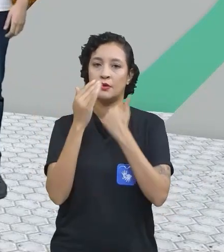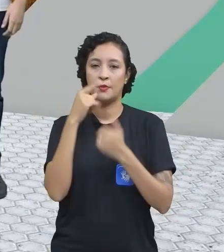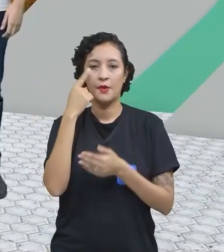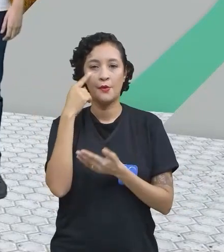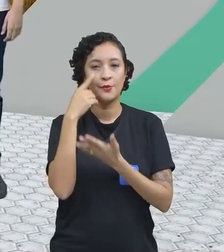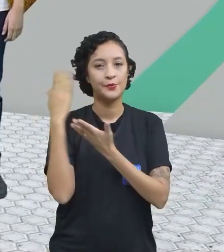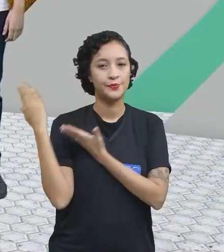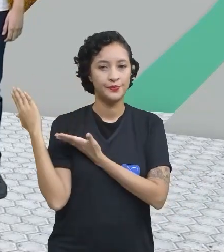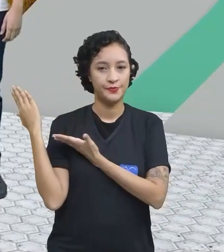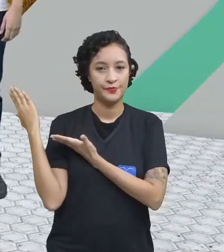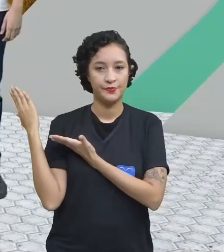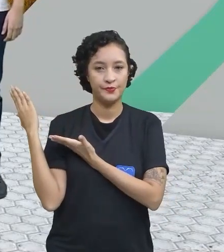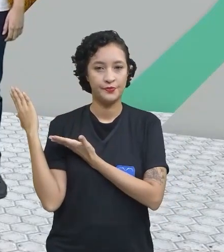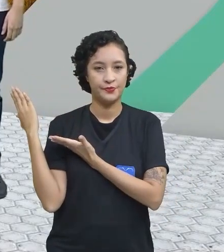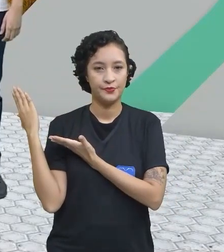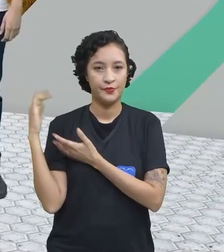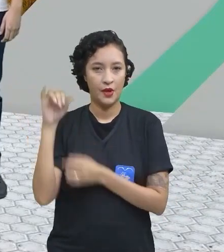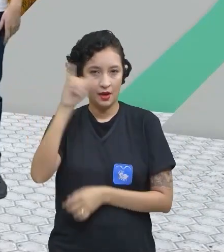esse